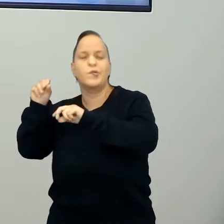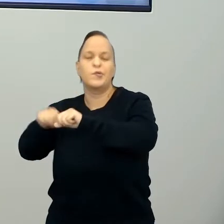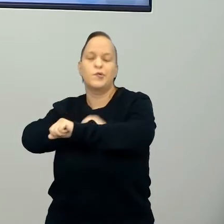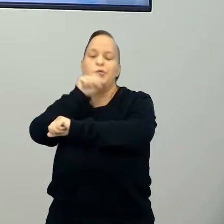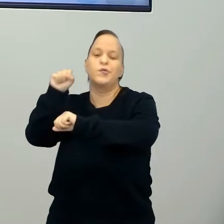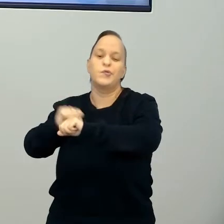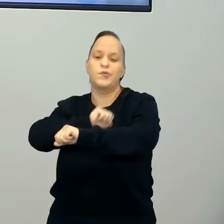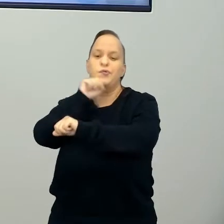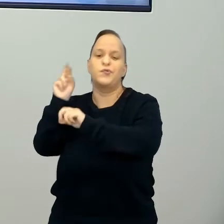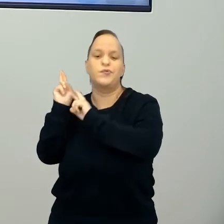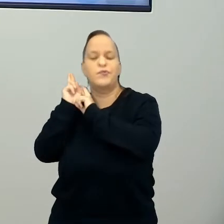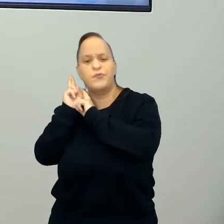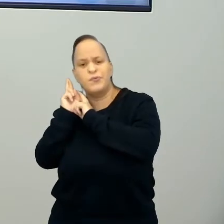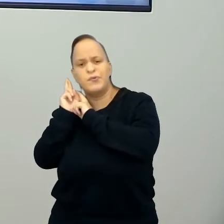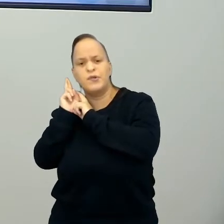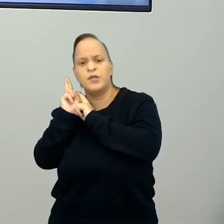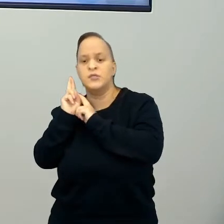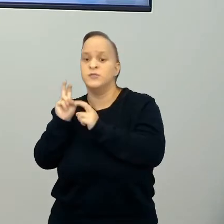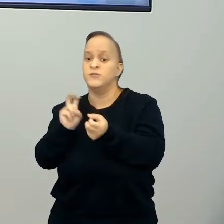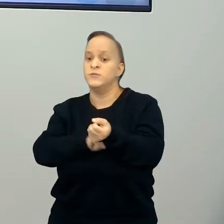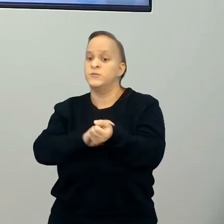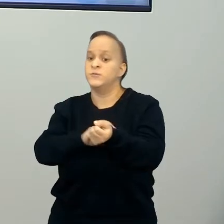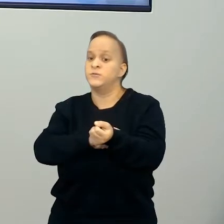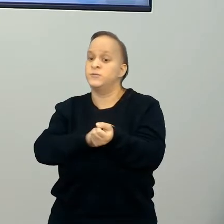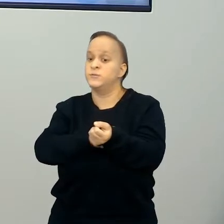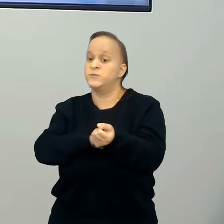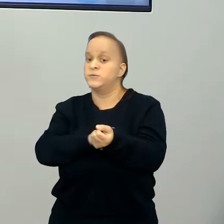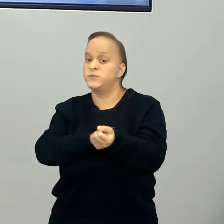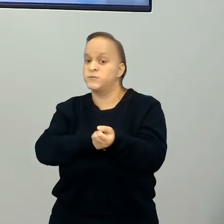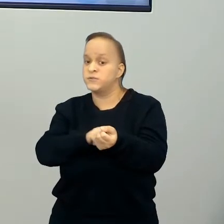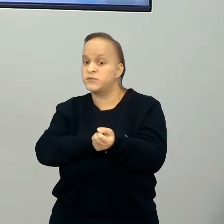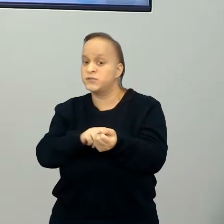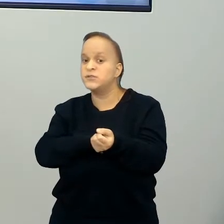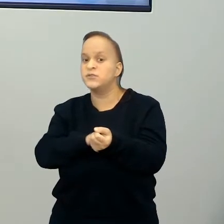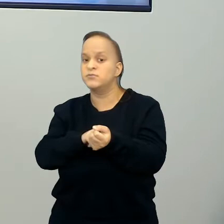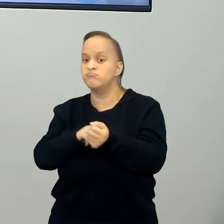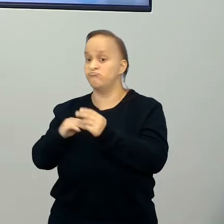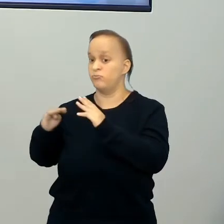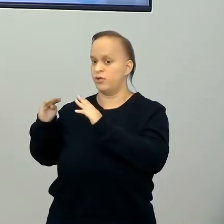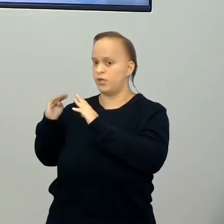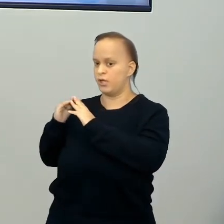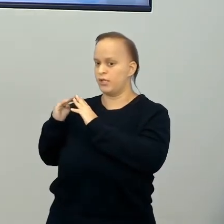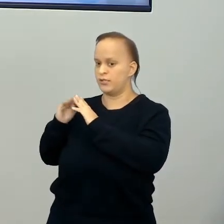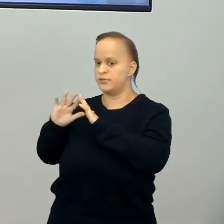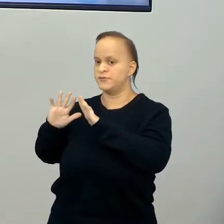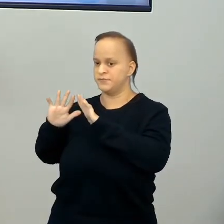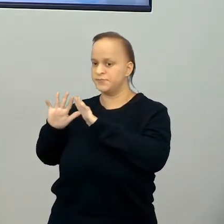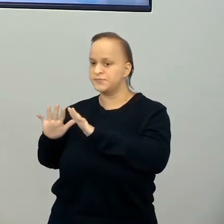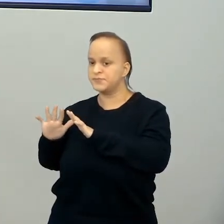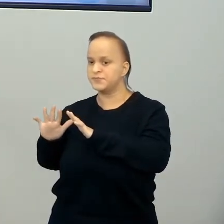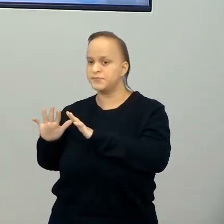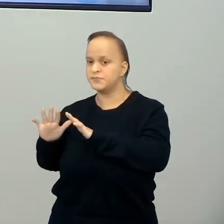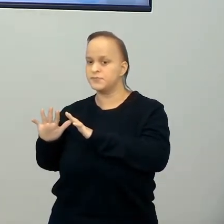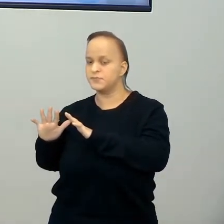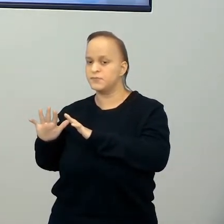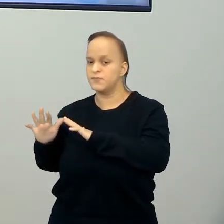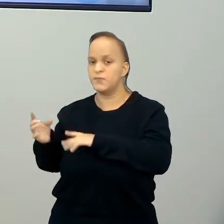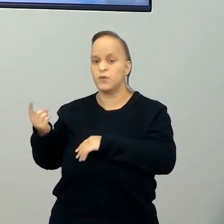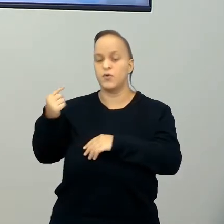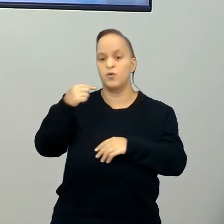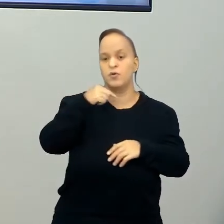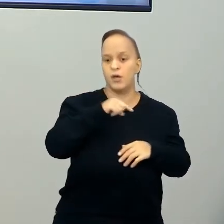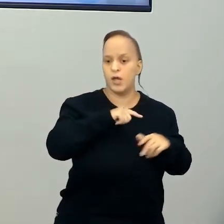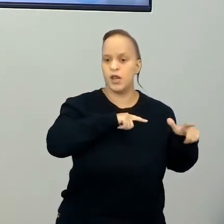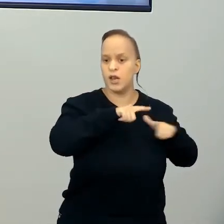pessoa que eu vivo meio estressadinha dentro da minha casa, né? Quando eu venho trabalhar, eu